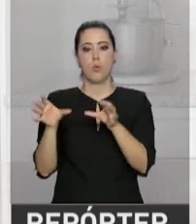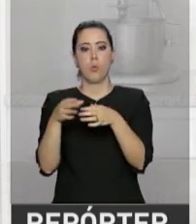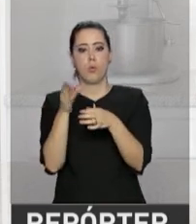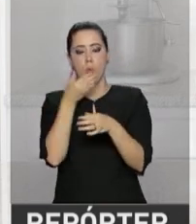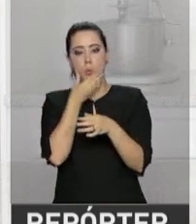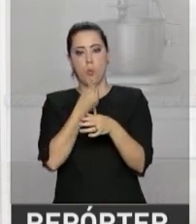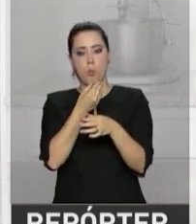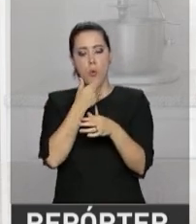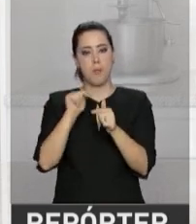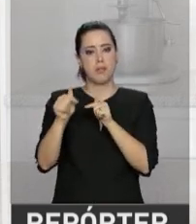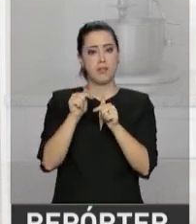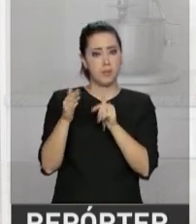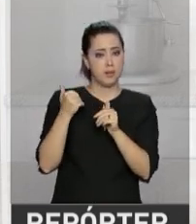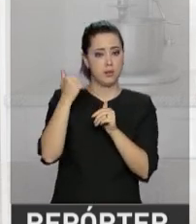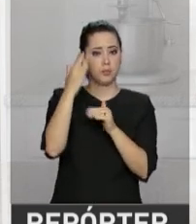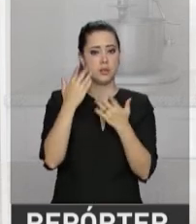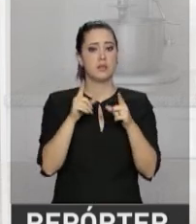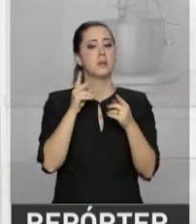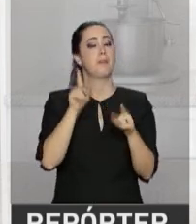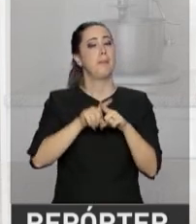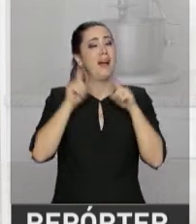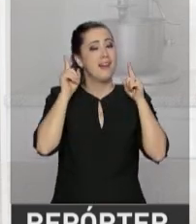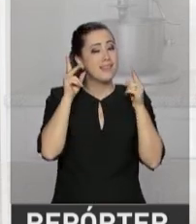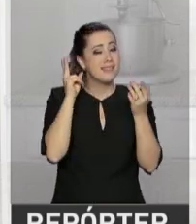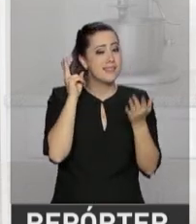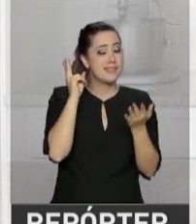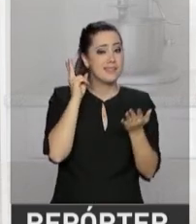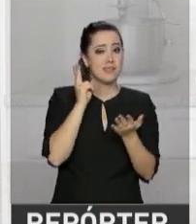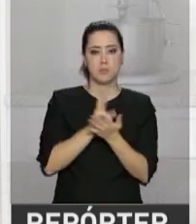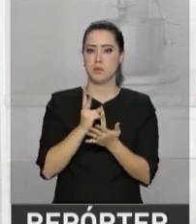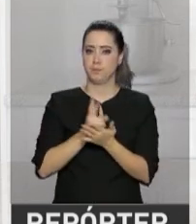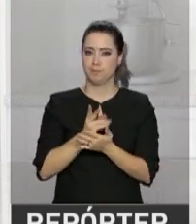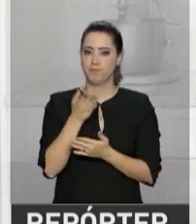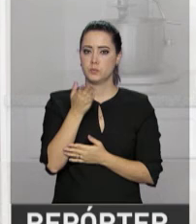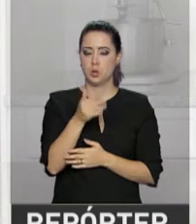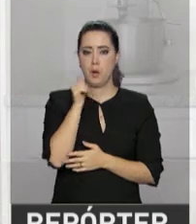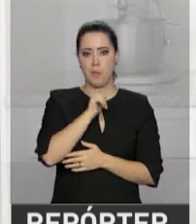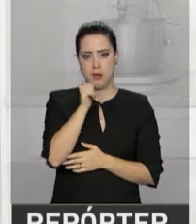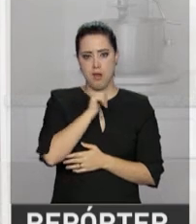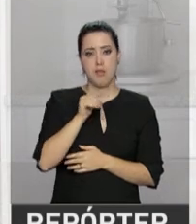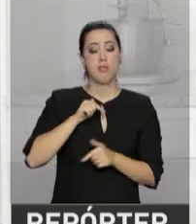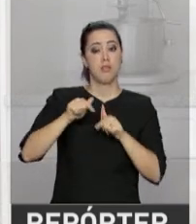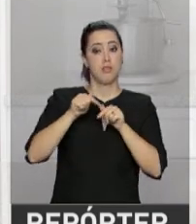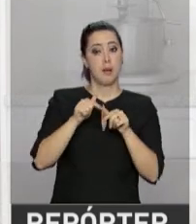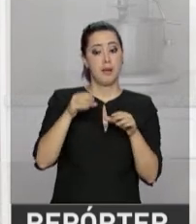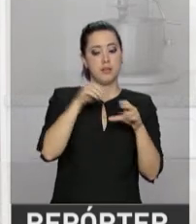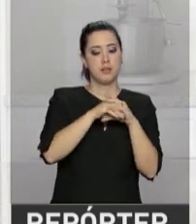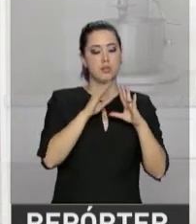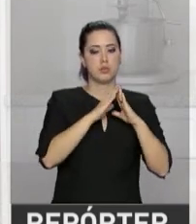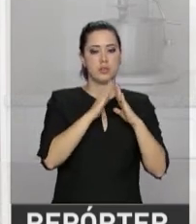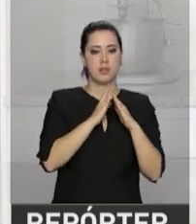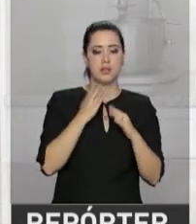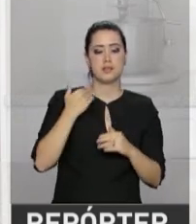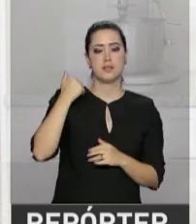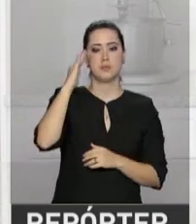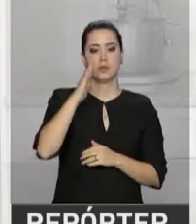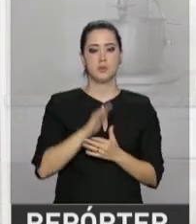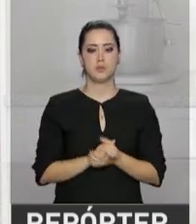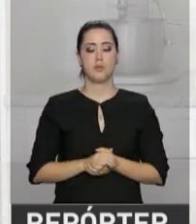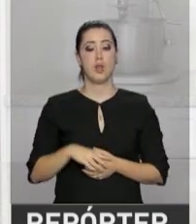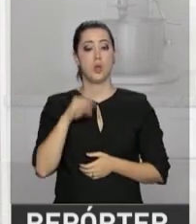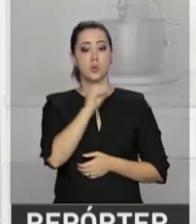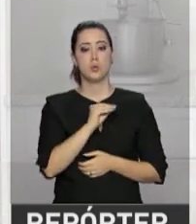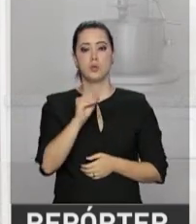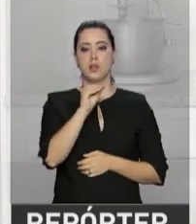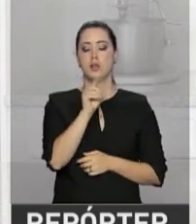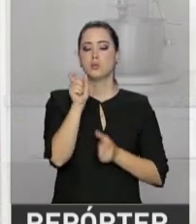homens ainda assim as mulheres desempenho mais esse tipo de trabalho outro destaque foi na taxa de realização de cuidados de